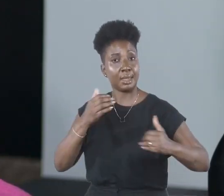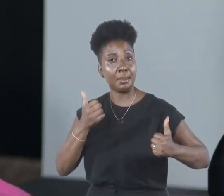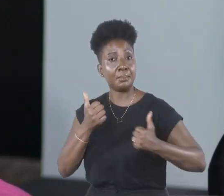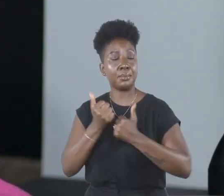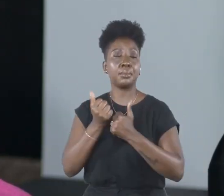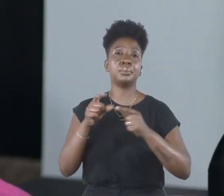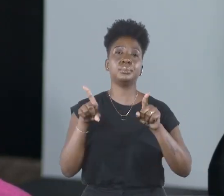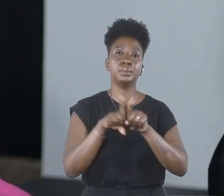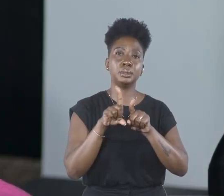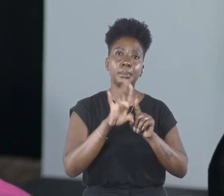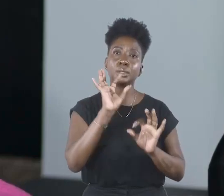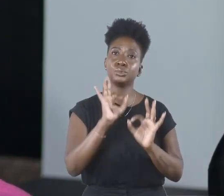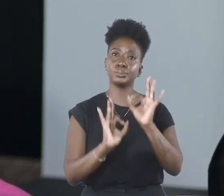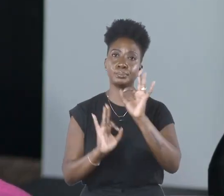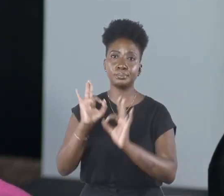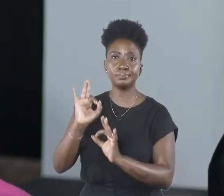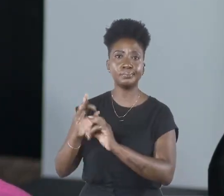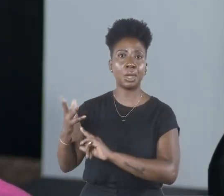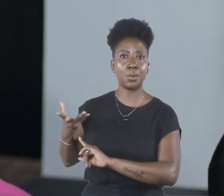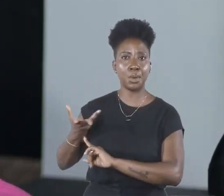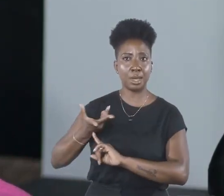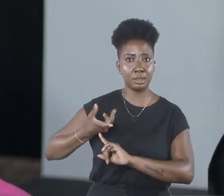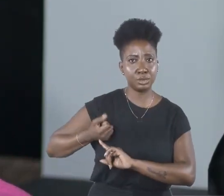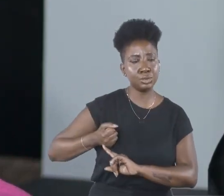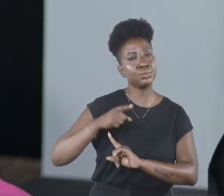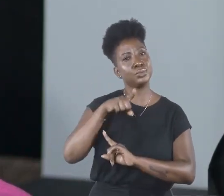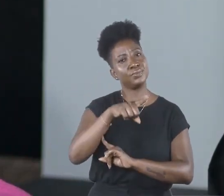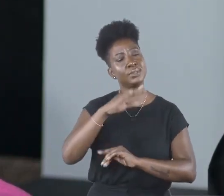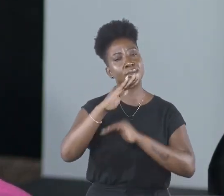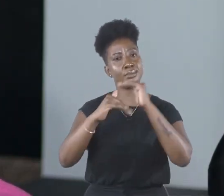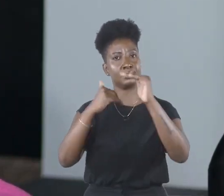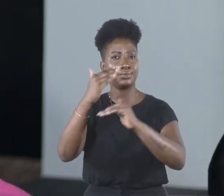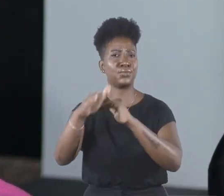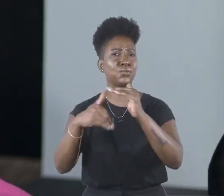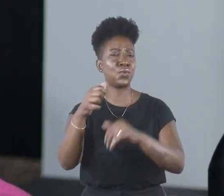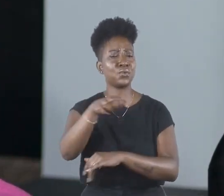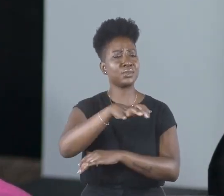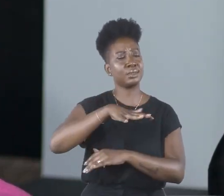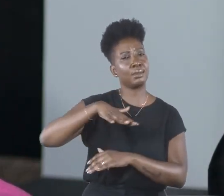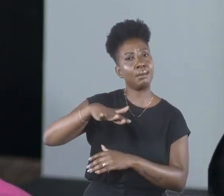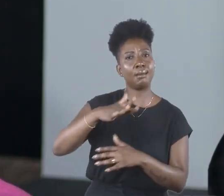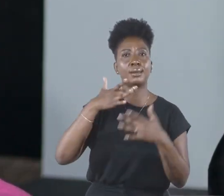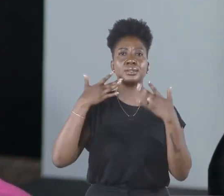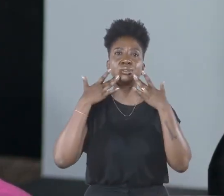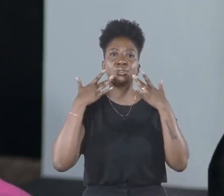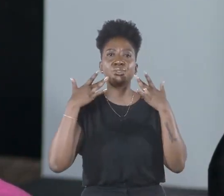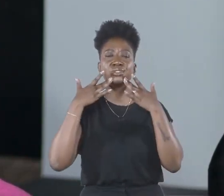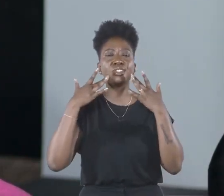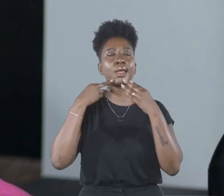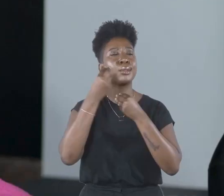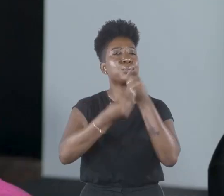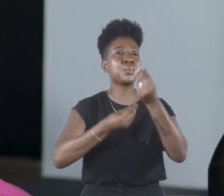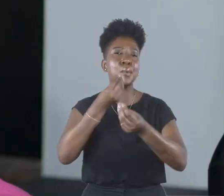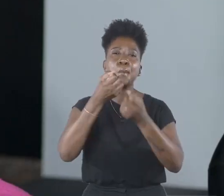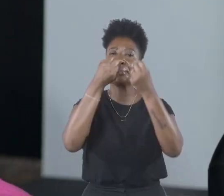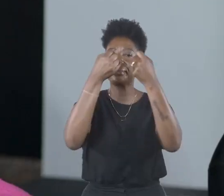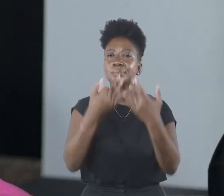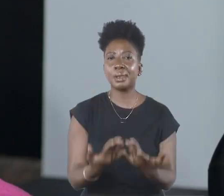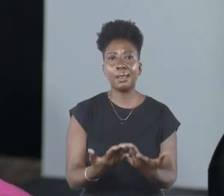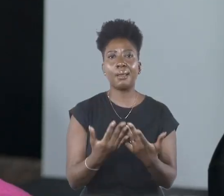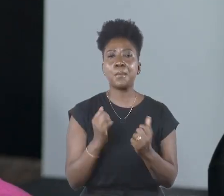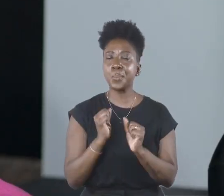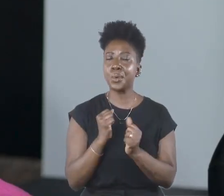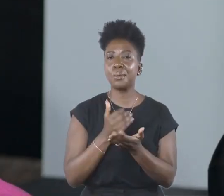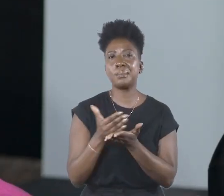falando em fazer algo, cada um com a sua especialidade, cada um com o seu talento, eu gostaria de saber de